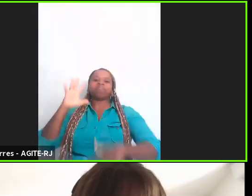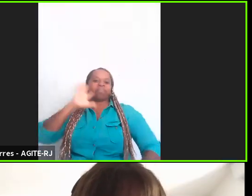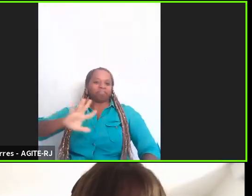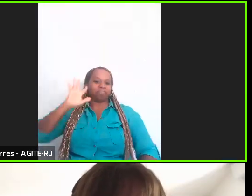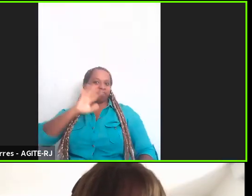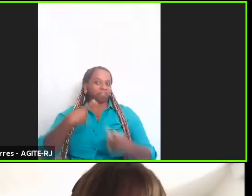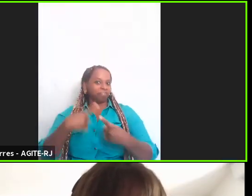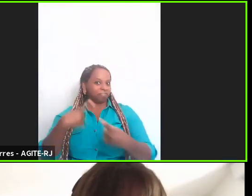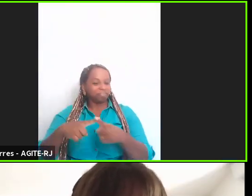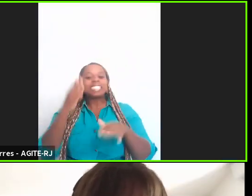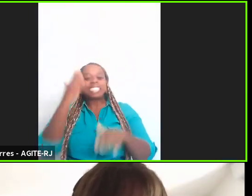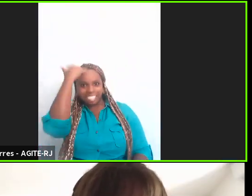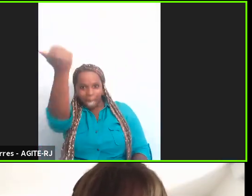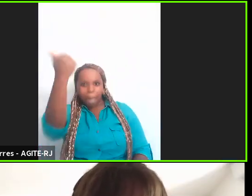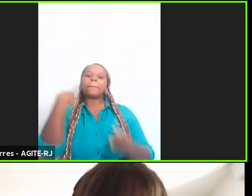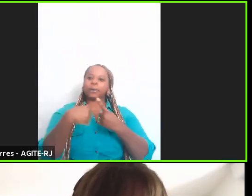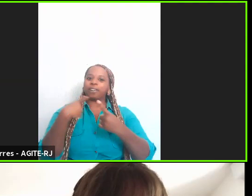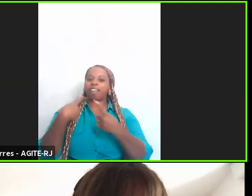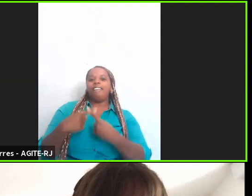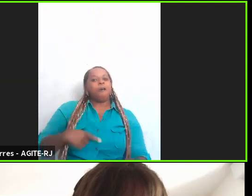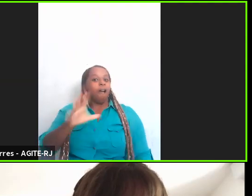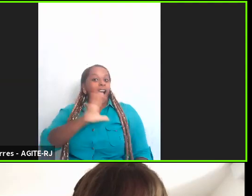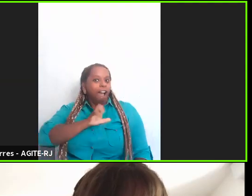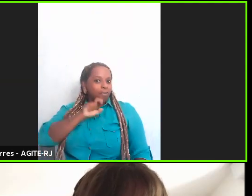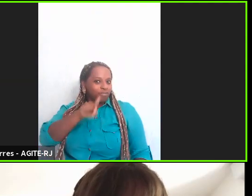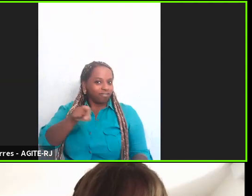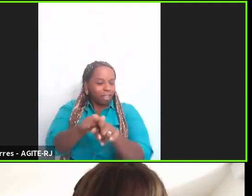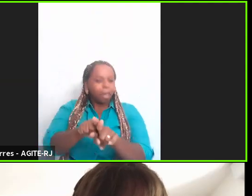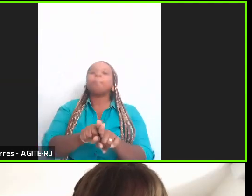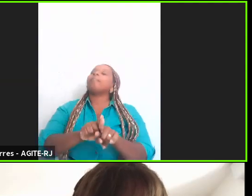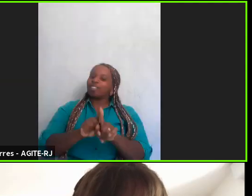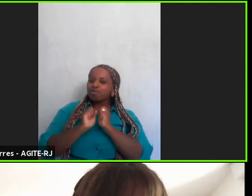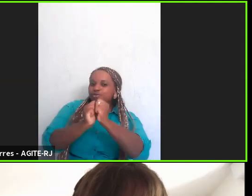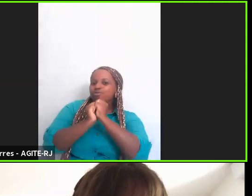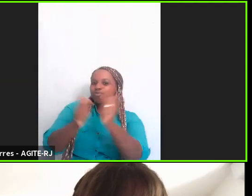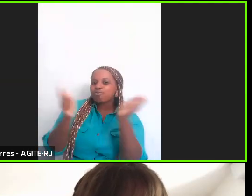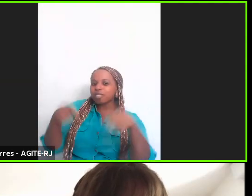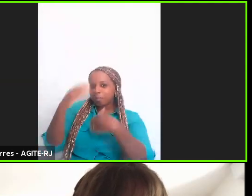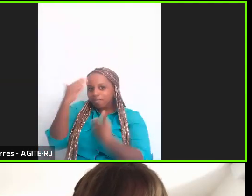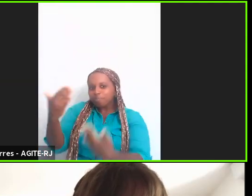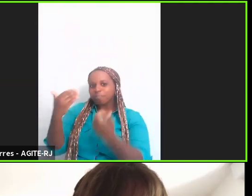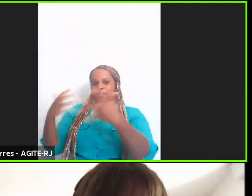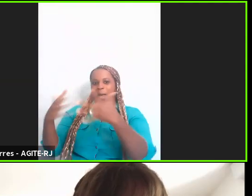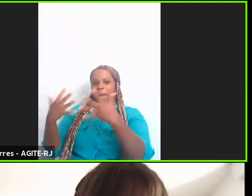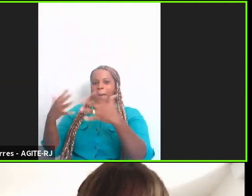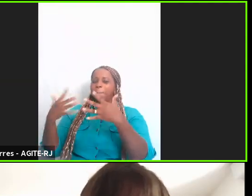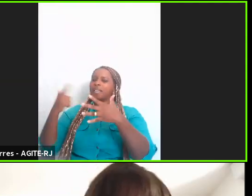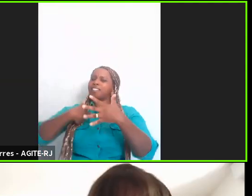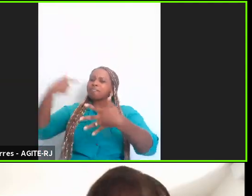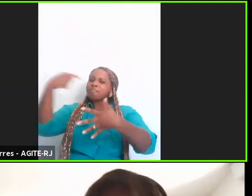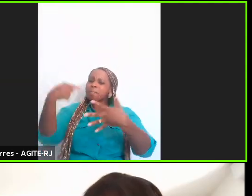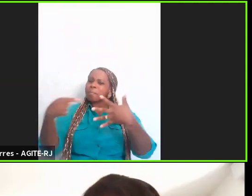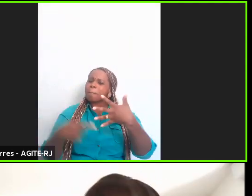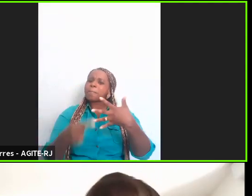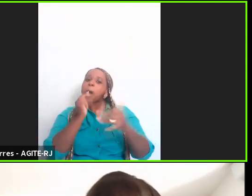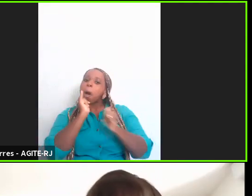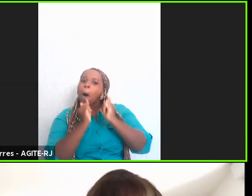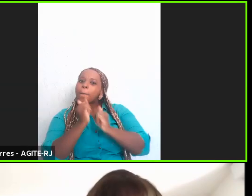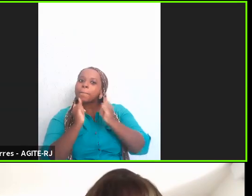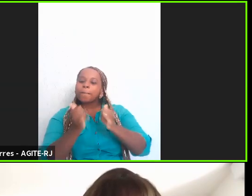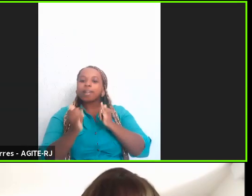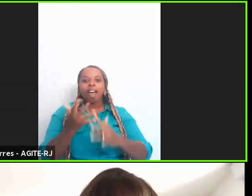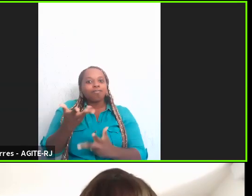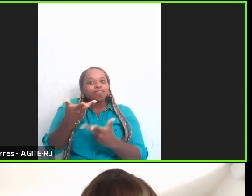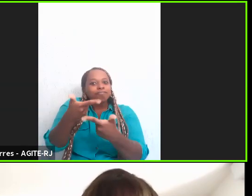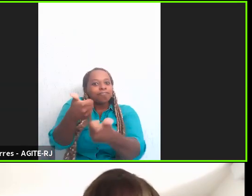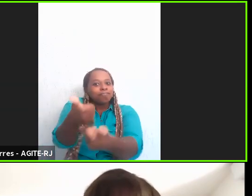fã também e estou com vocês sempre que possível. Parabéns. Temos vários comentários elogiosos para as duas